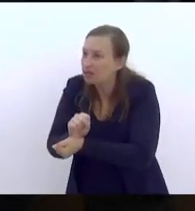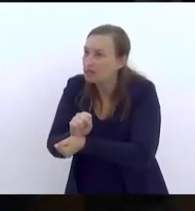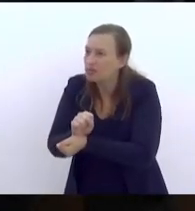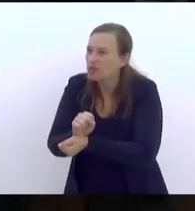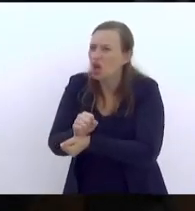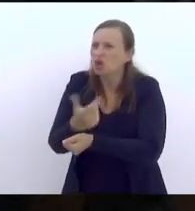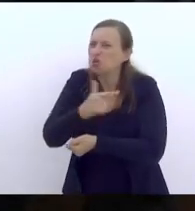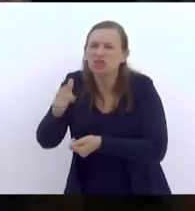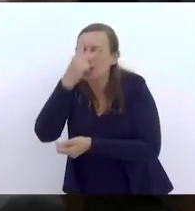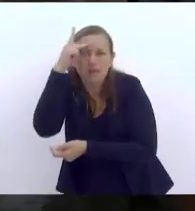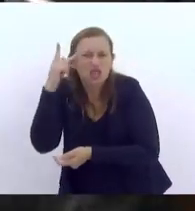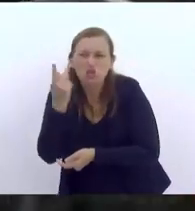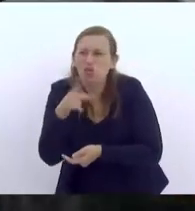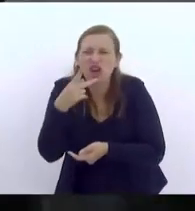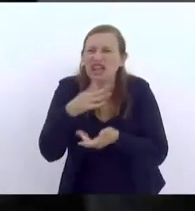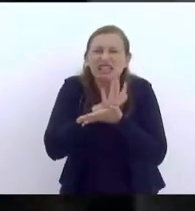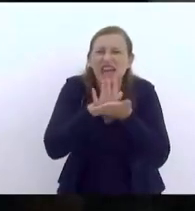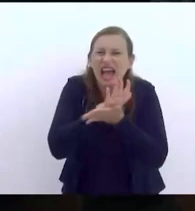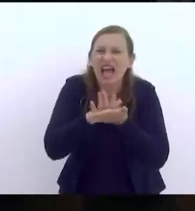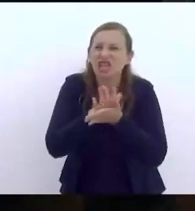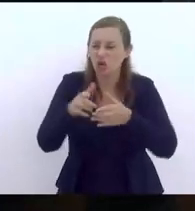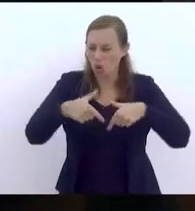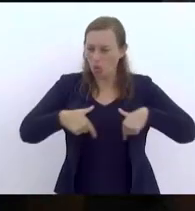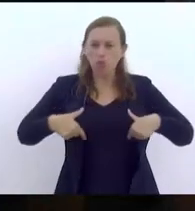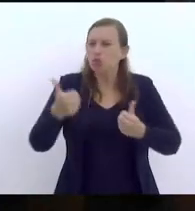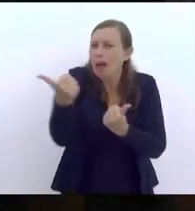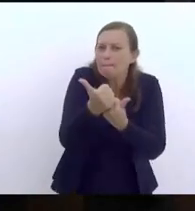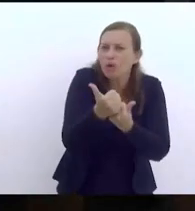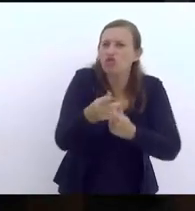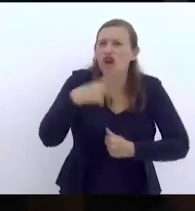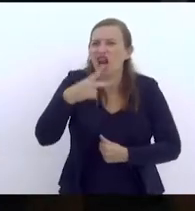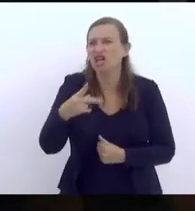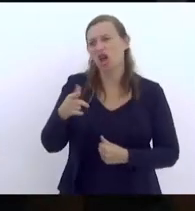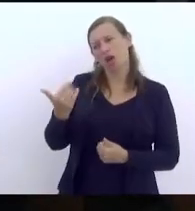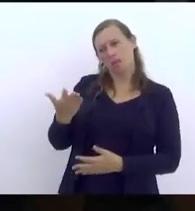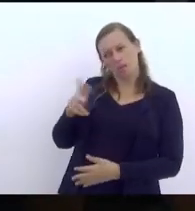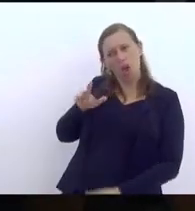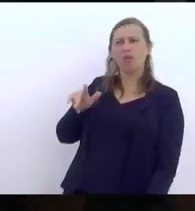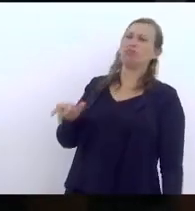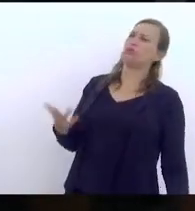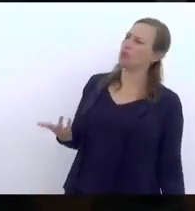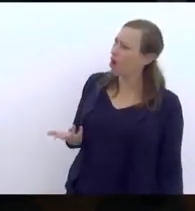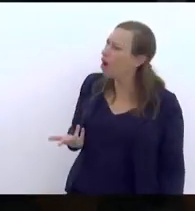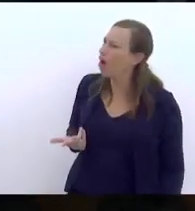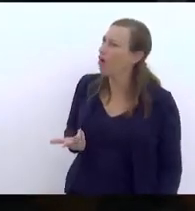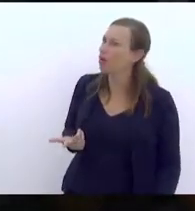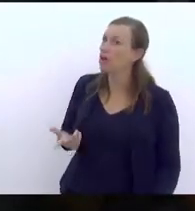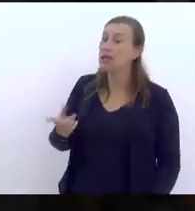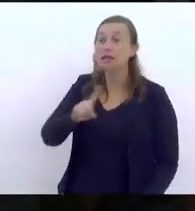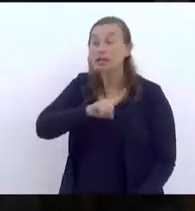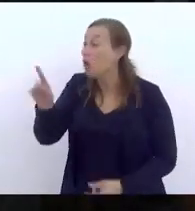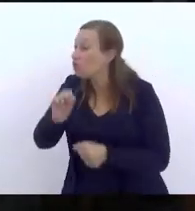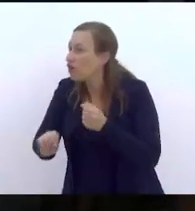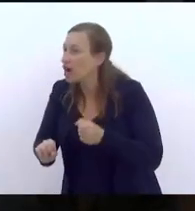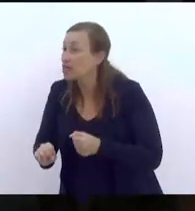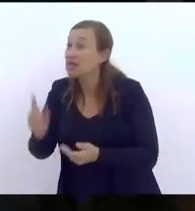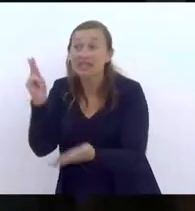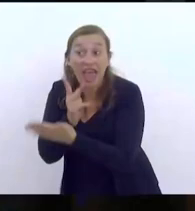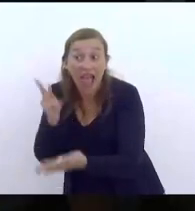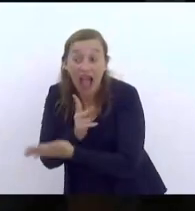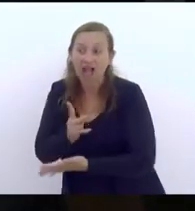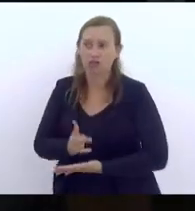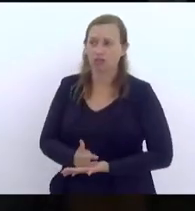Não tem ninguém com uma camisa apoio, alguma coisa assim, dizendo, meu irmão, não faça isso porque isso está